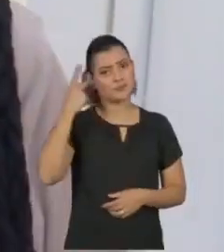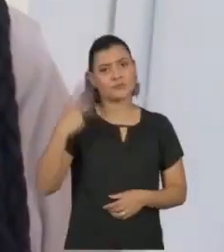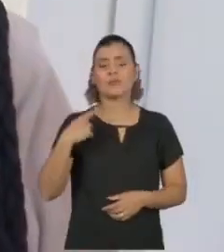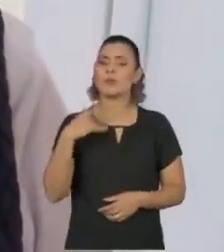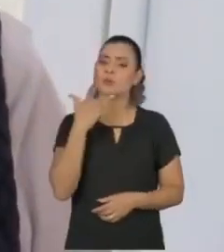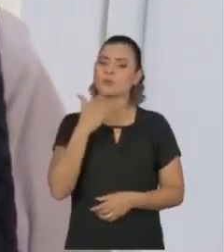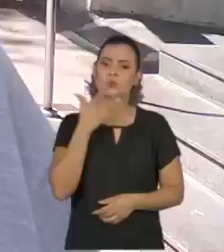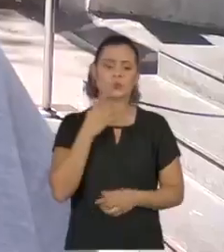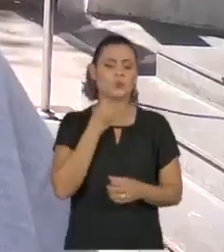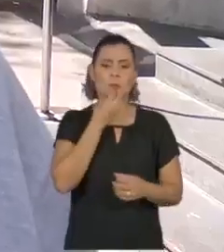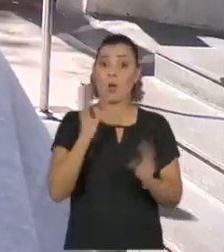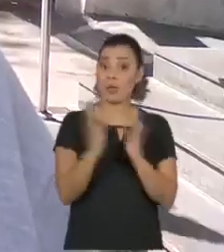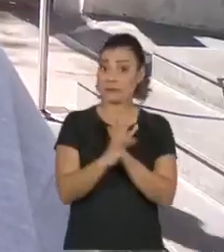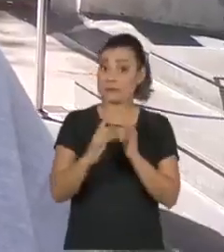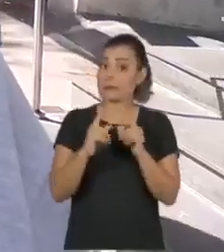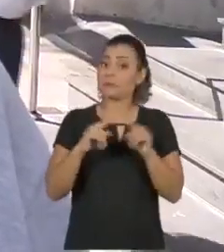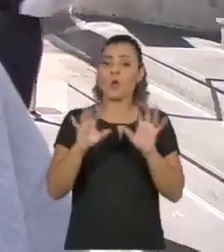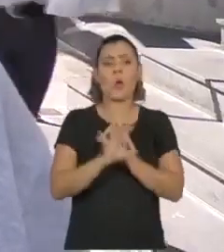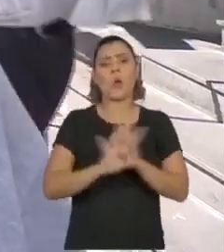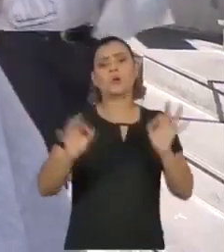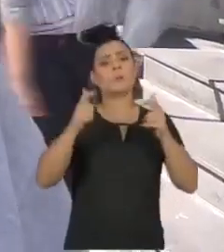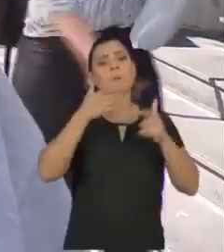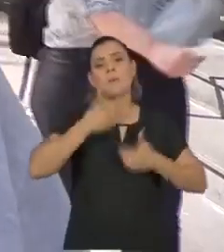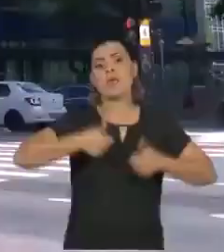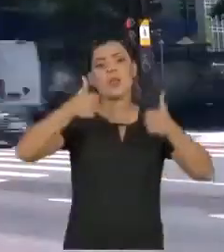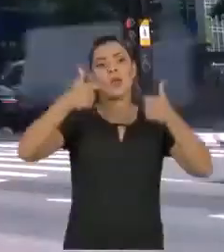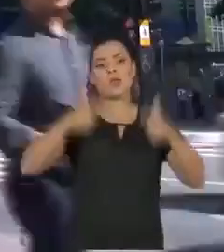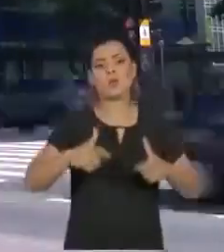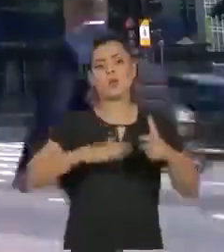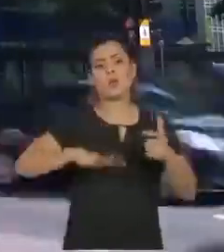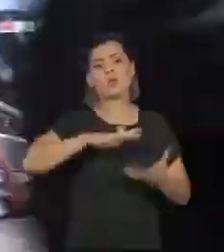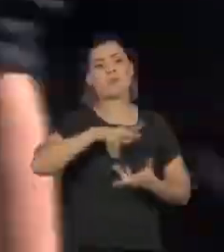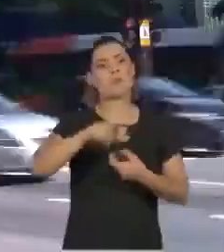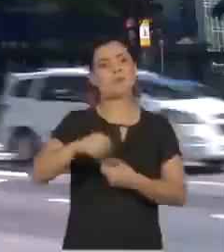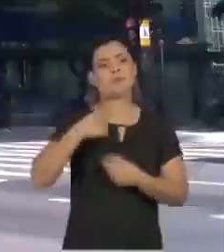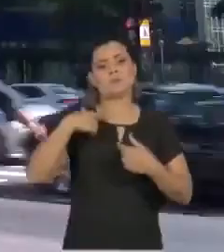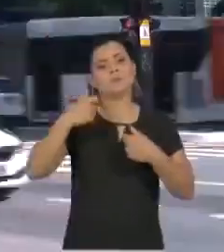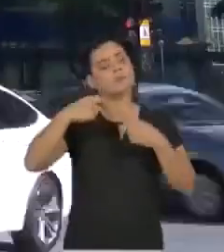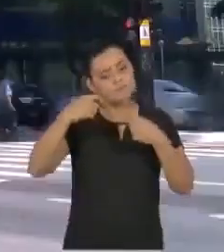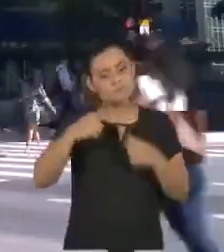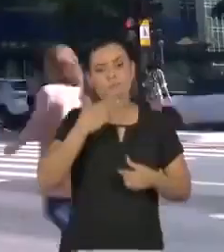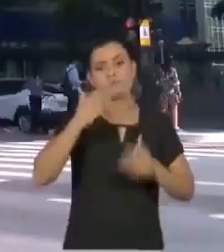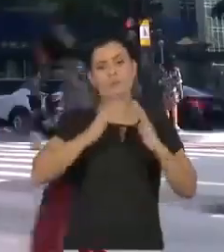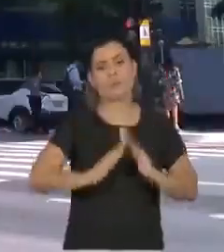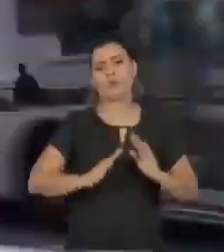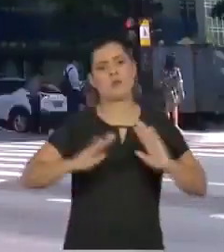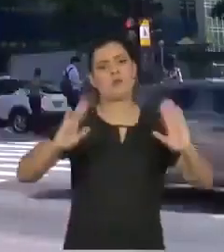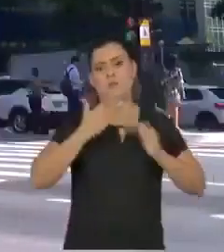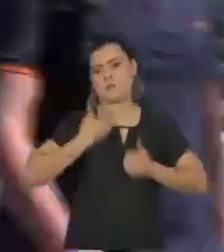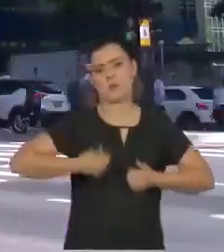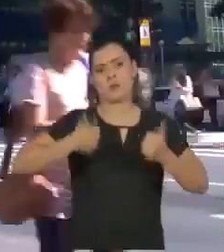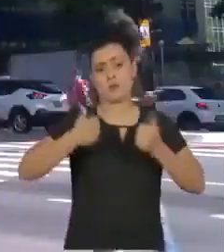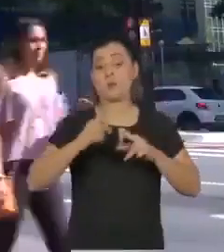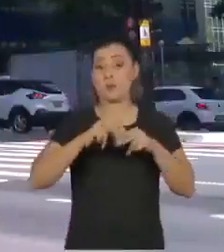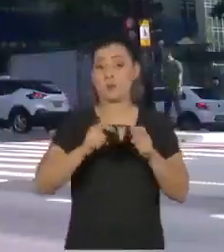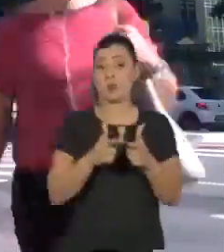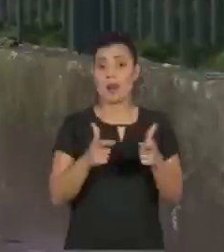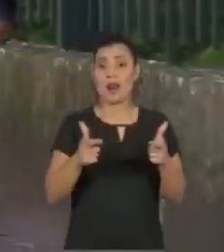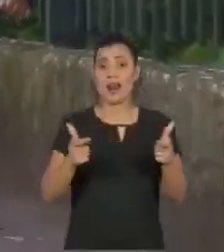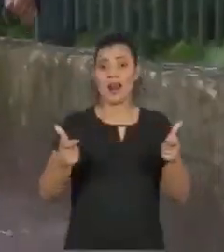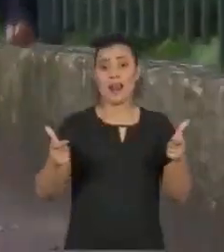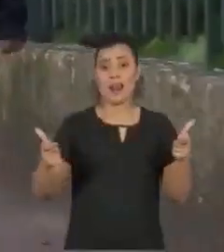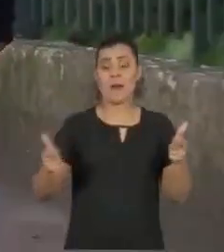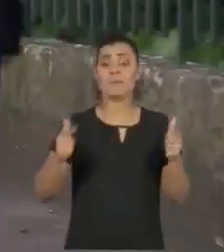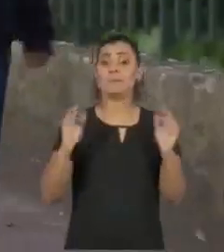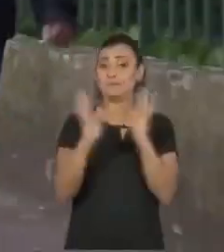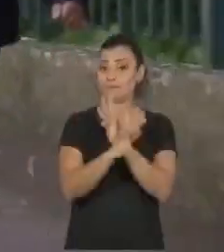demais. Eu acho ótimo. É o melhor lugar do mundo para se morar. Dados da Fundação SEAD mostram que o ritmo de crescimento da população,